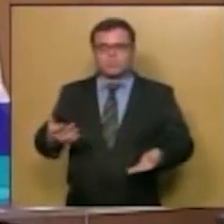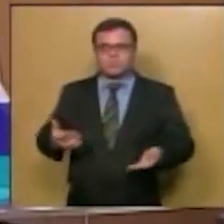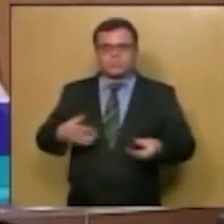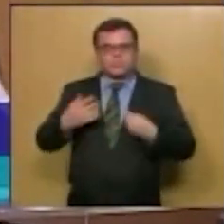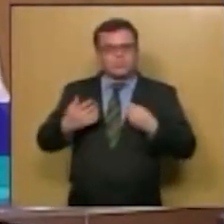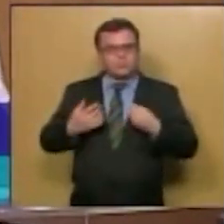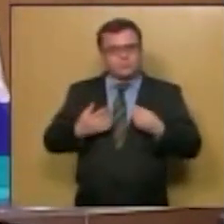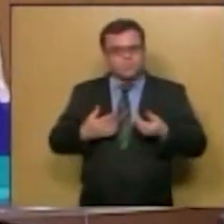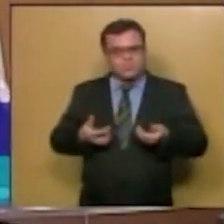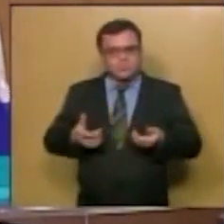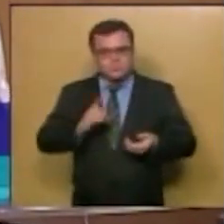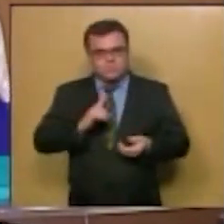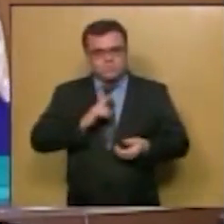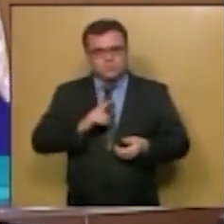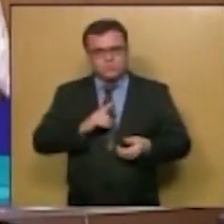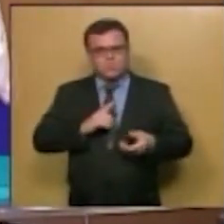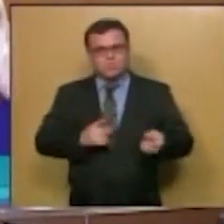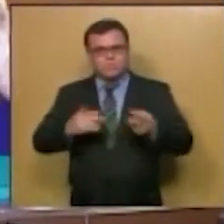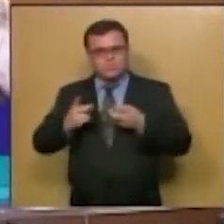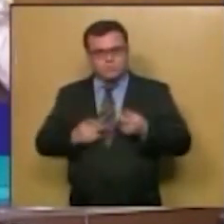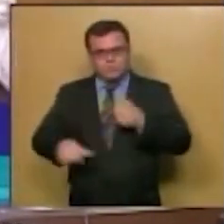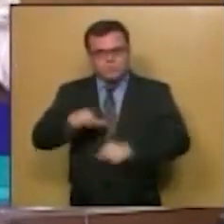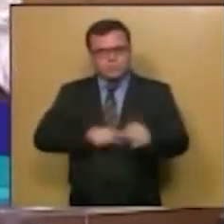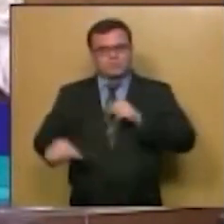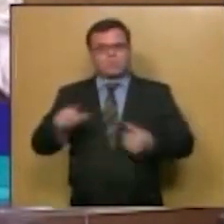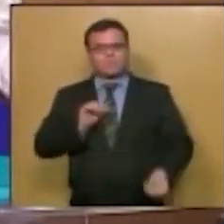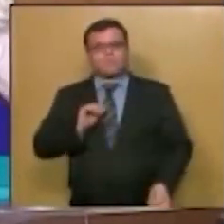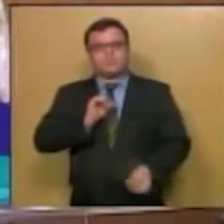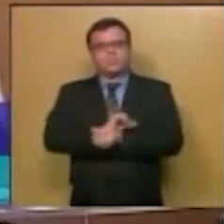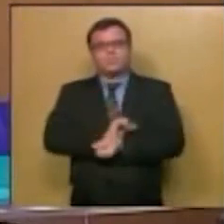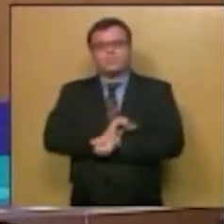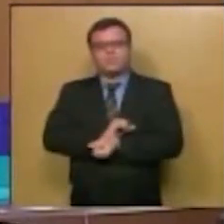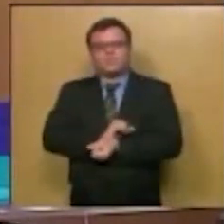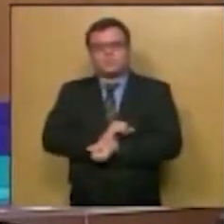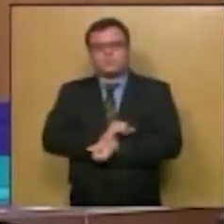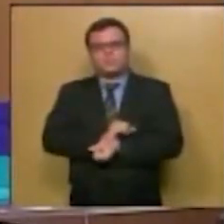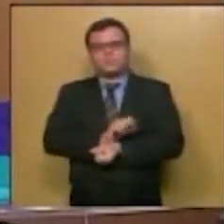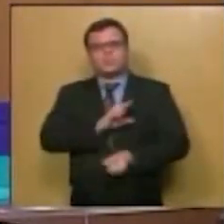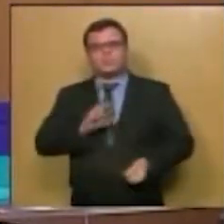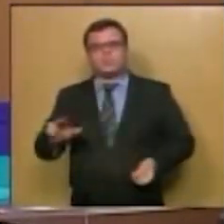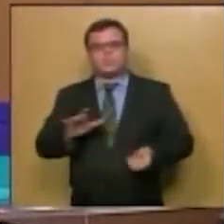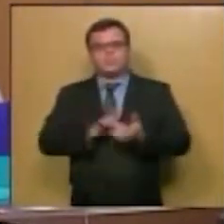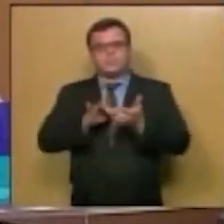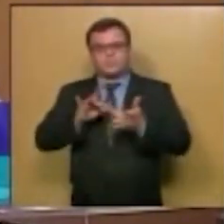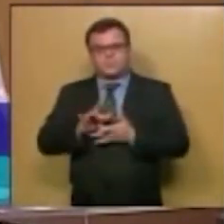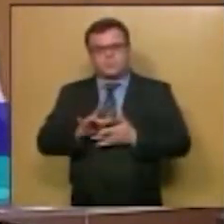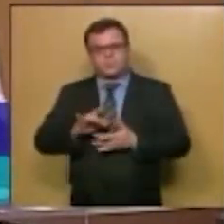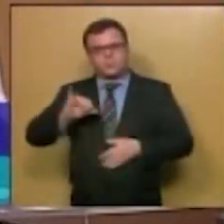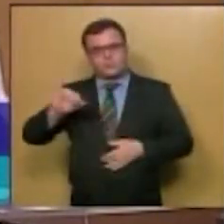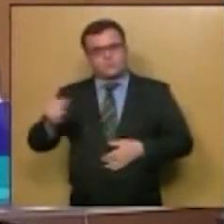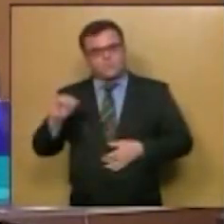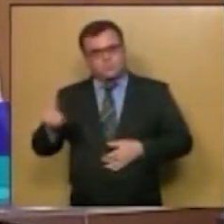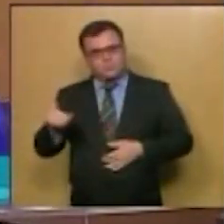subsariana vendidos e trocados escravizados em nome de deus jeová alá